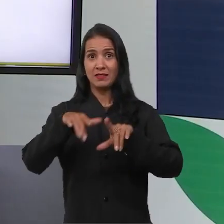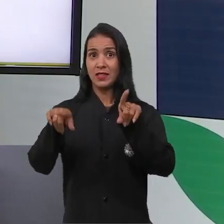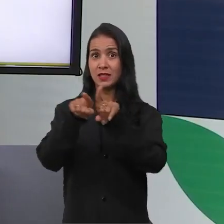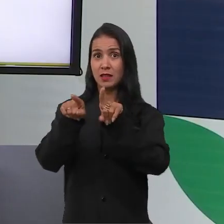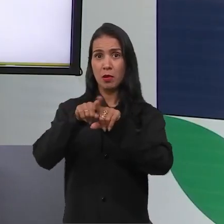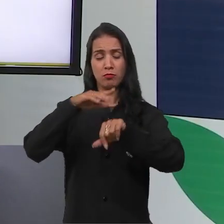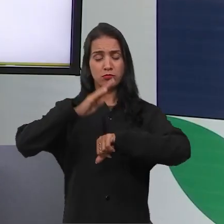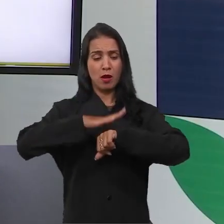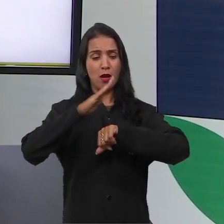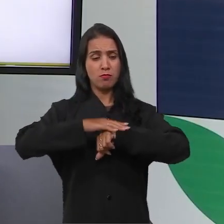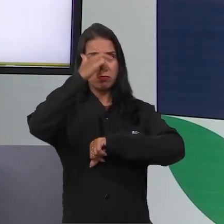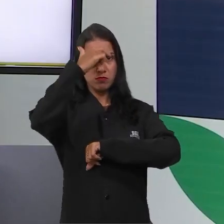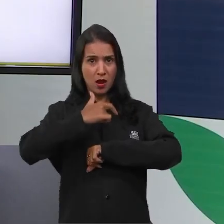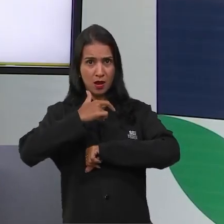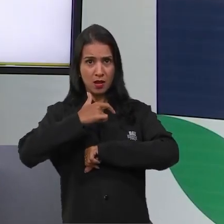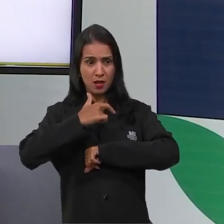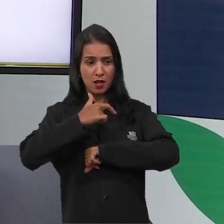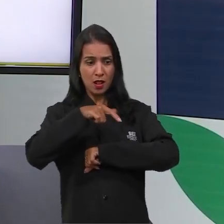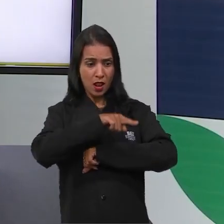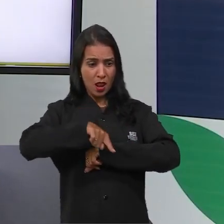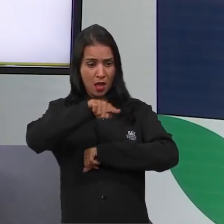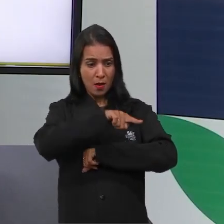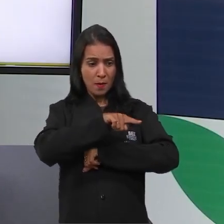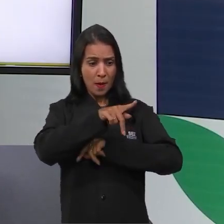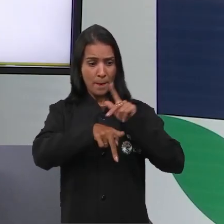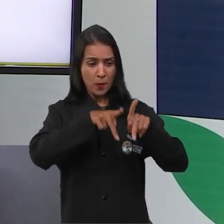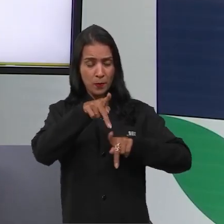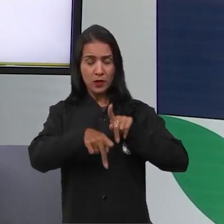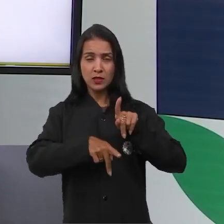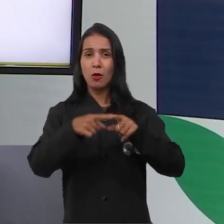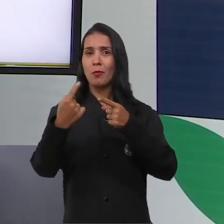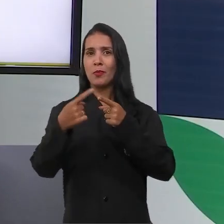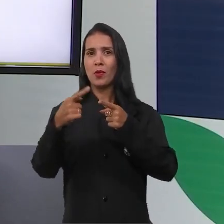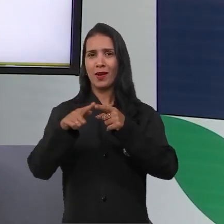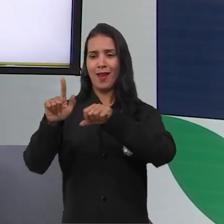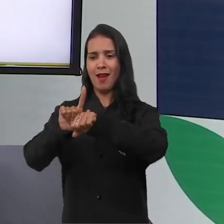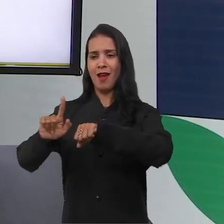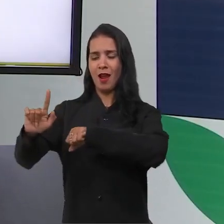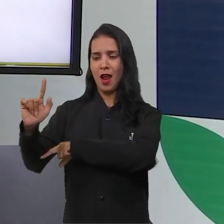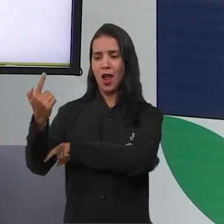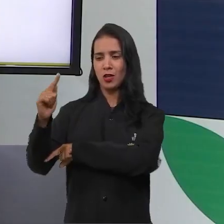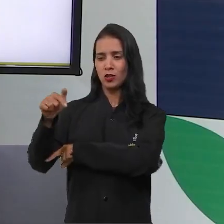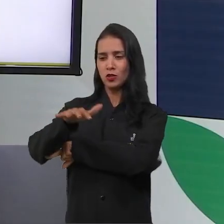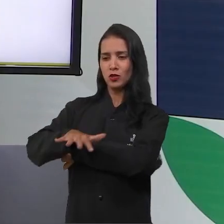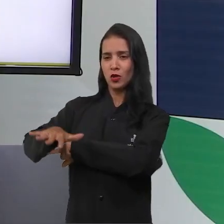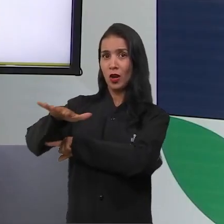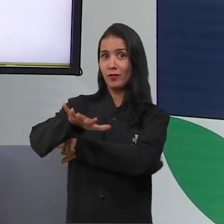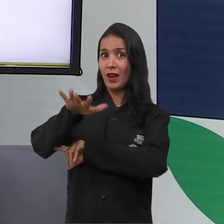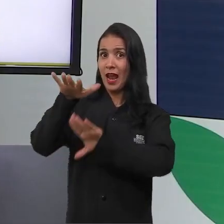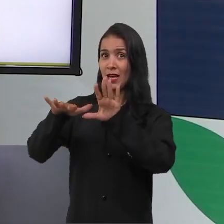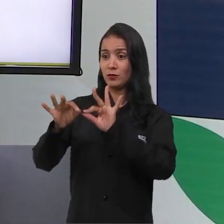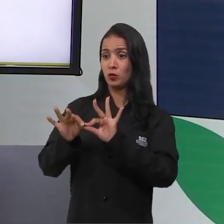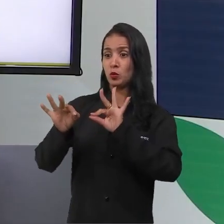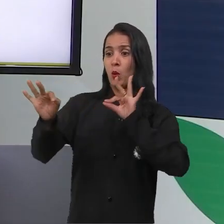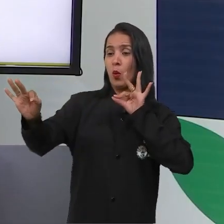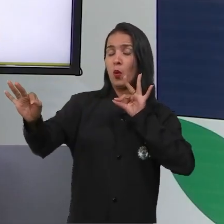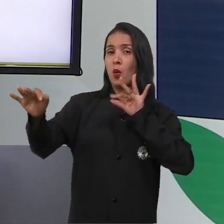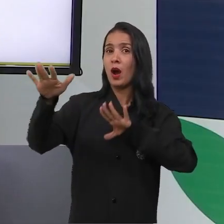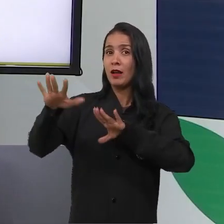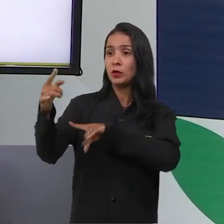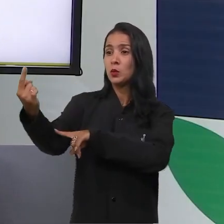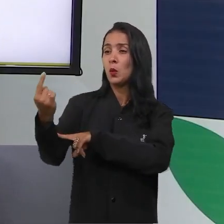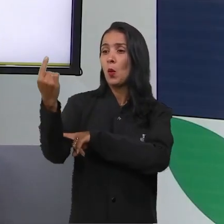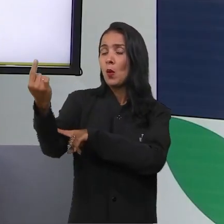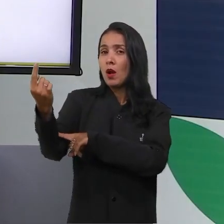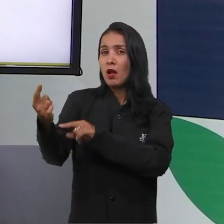autossuficiente, por conta da geografia do terreno grego, das distâncias, do isolamento,